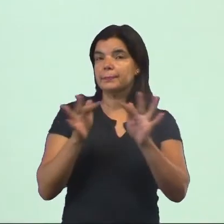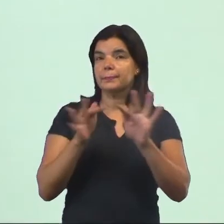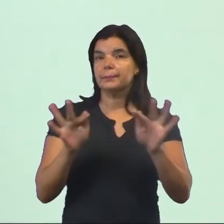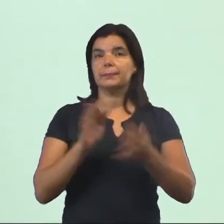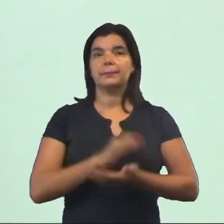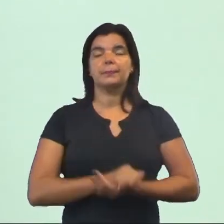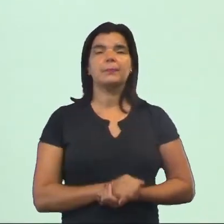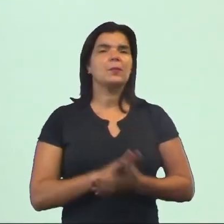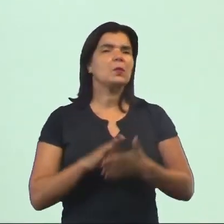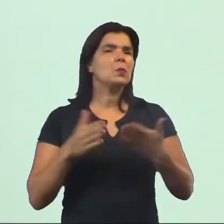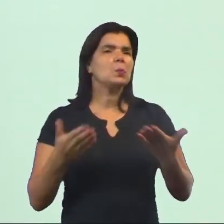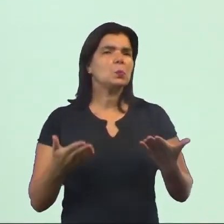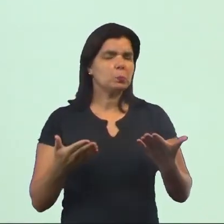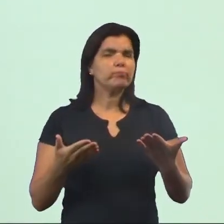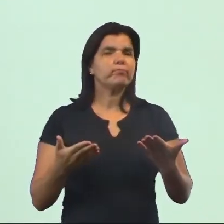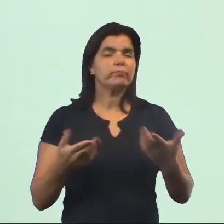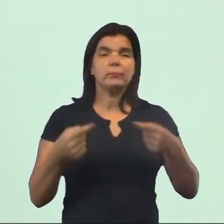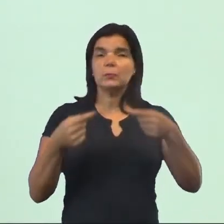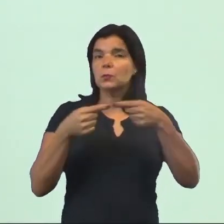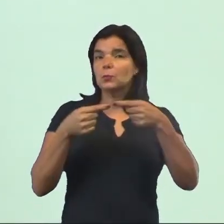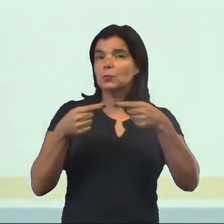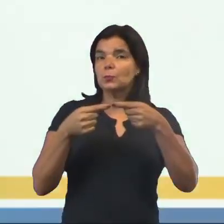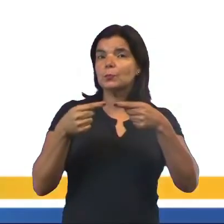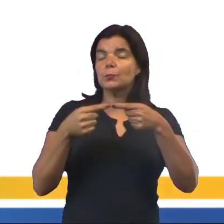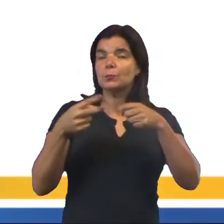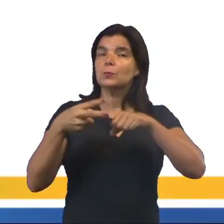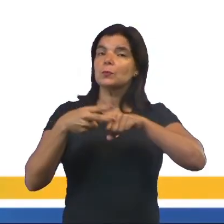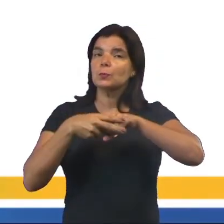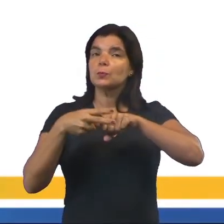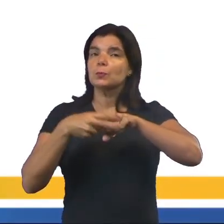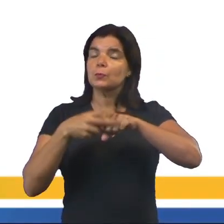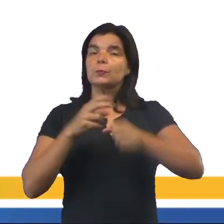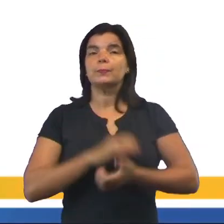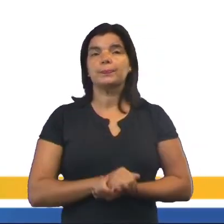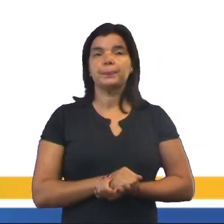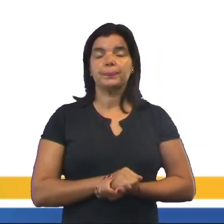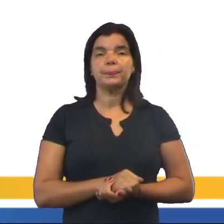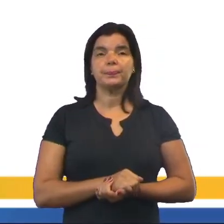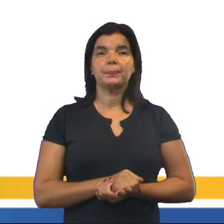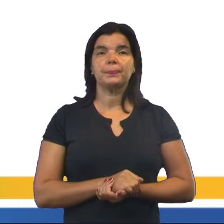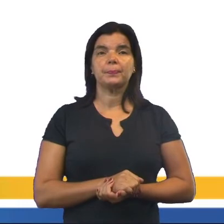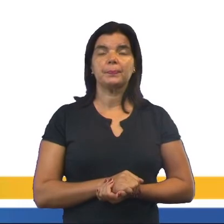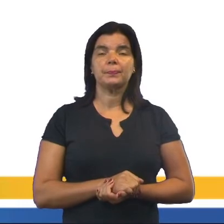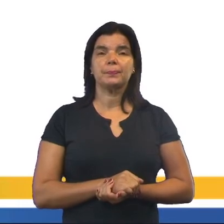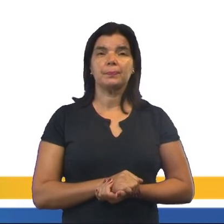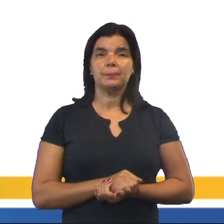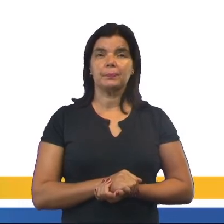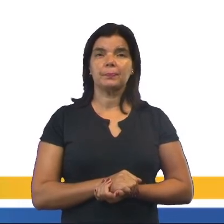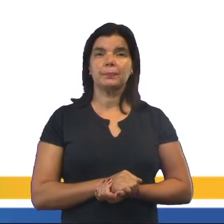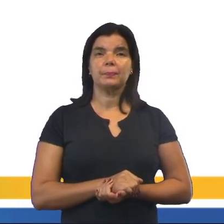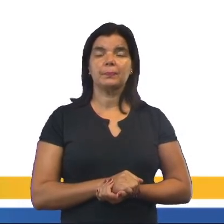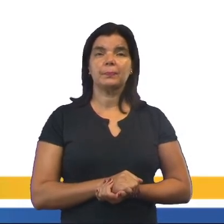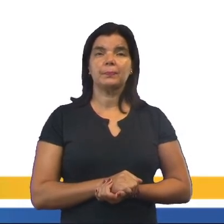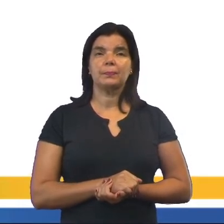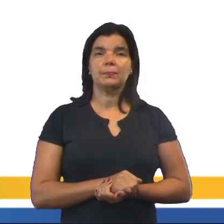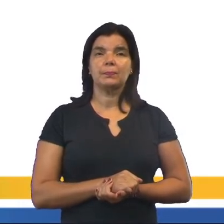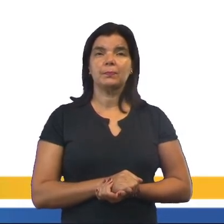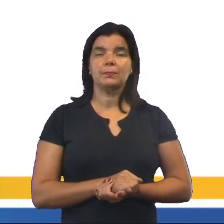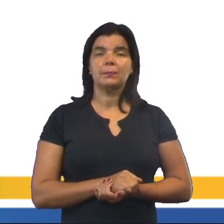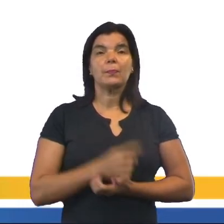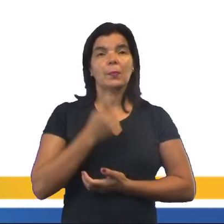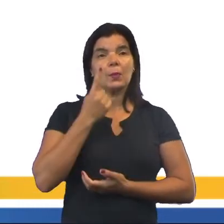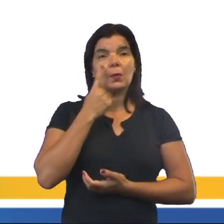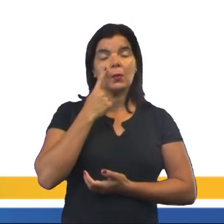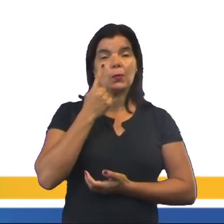esta frase. Qual expressão de tempo combina com a frase da Carla? I saw Carla. Eu vi